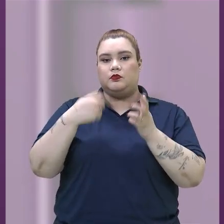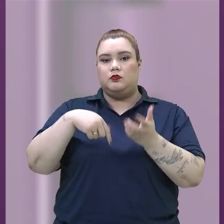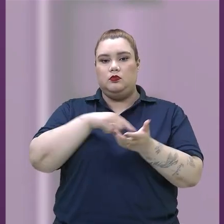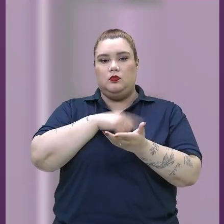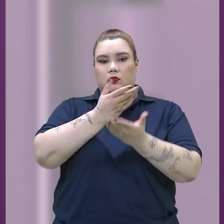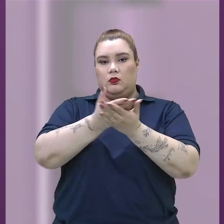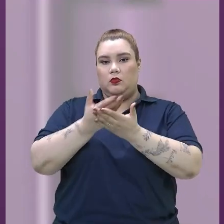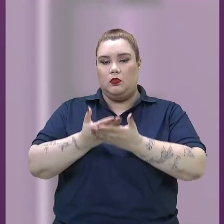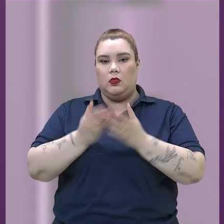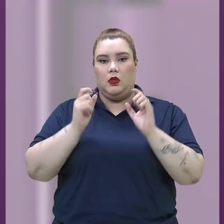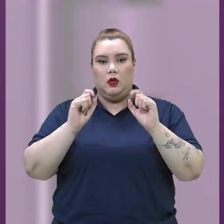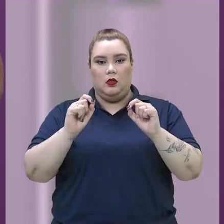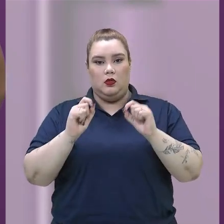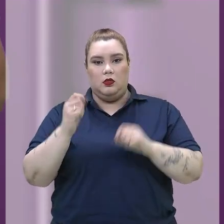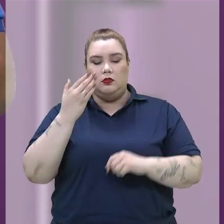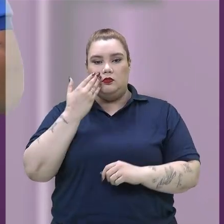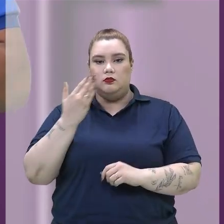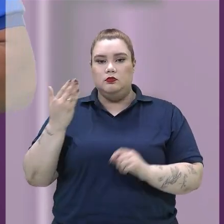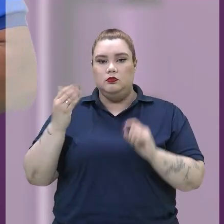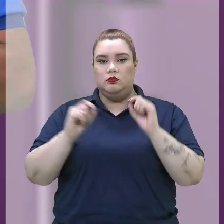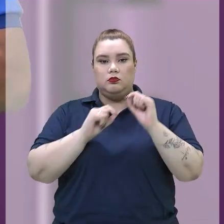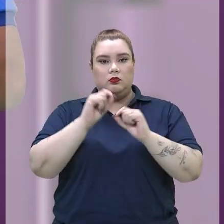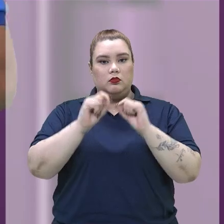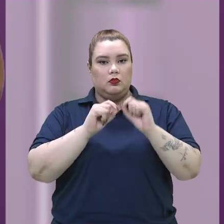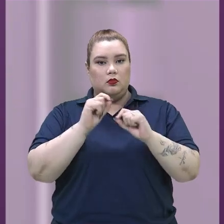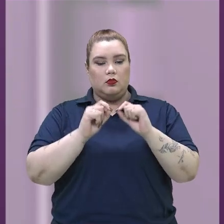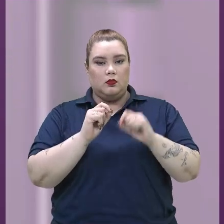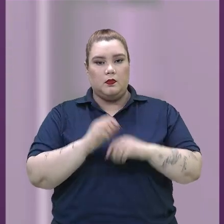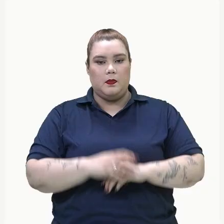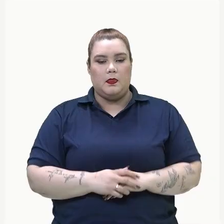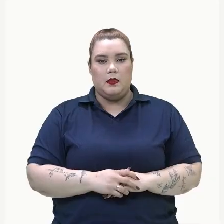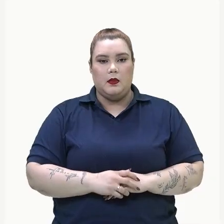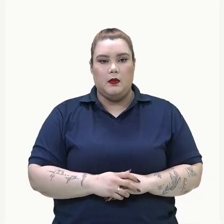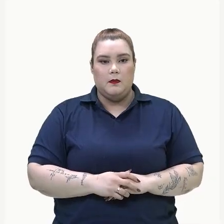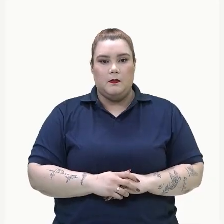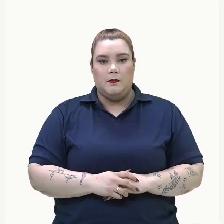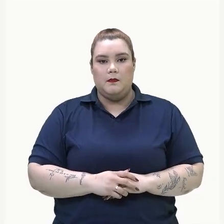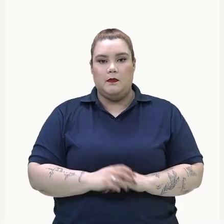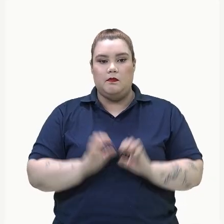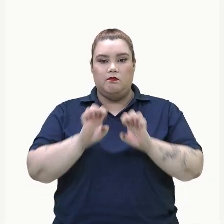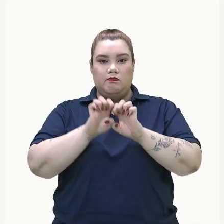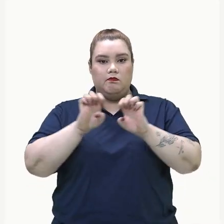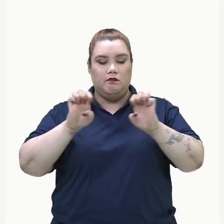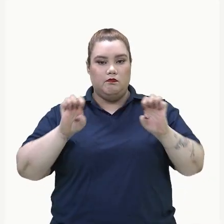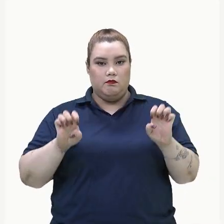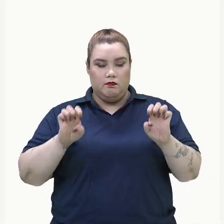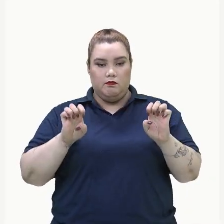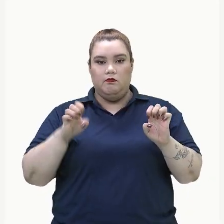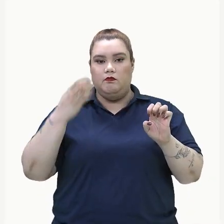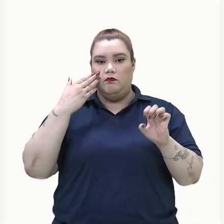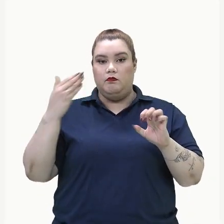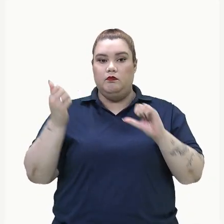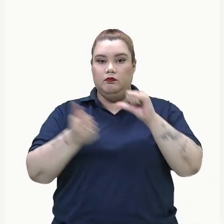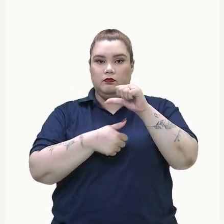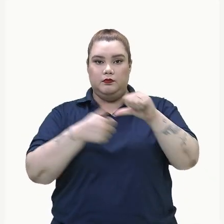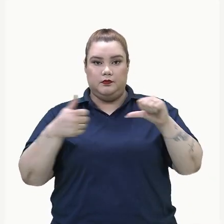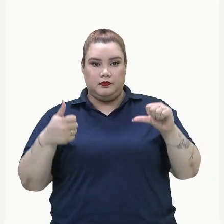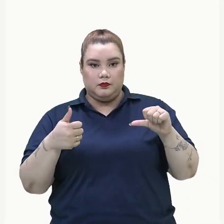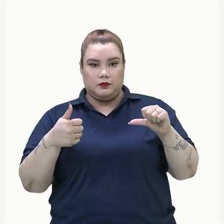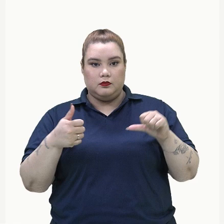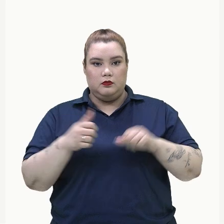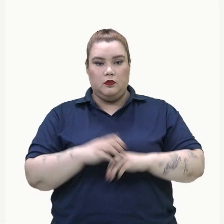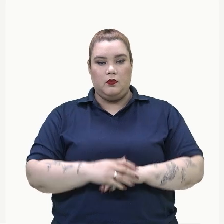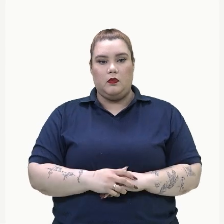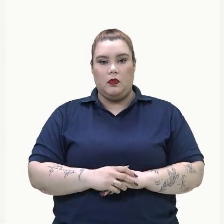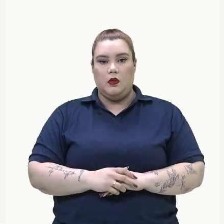da equação da reta, né. Vejamos aí o nosso próximo tema, olha só. A conversão da equação geral da reta,